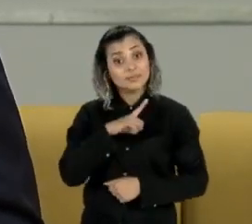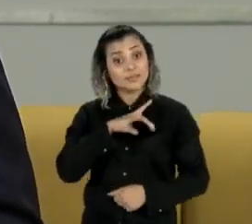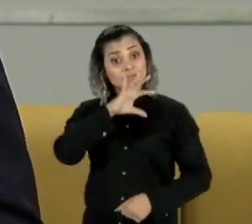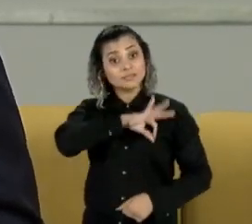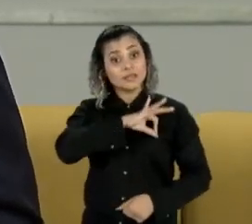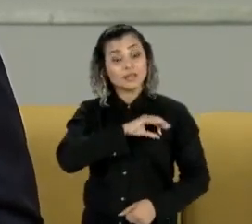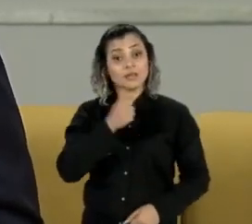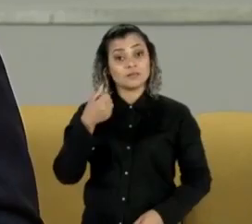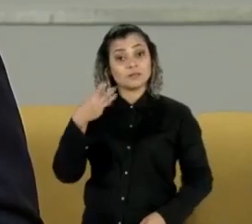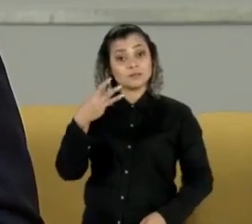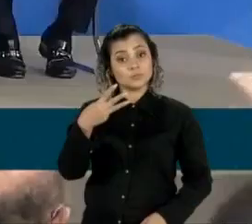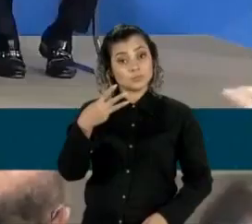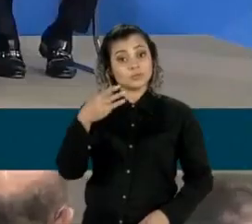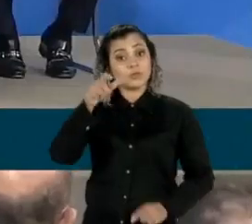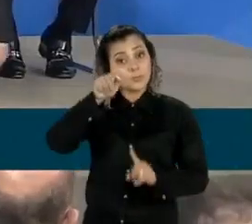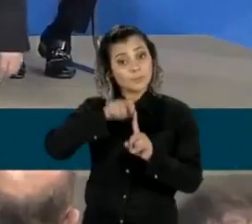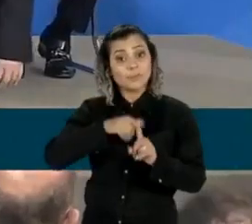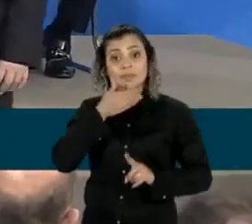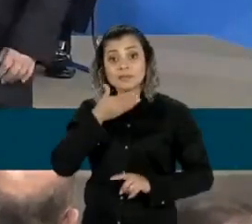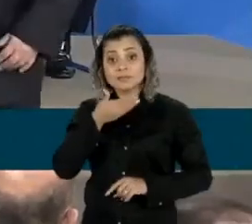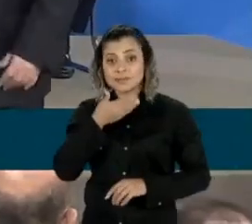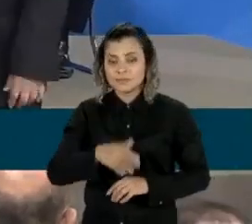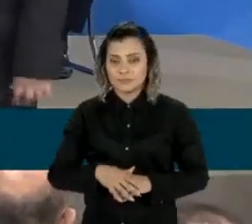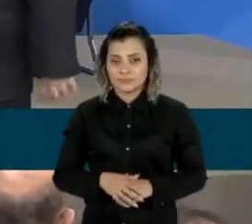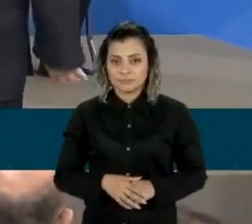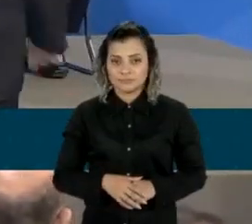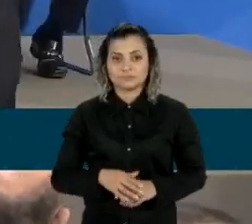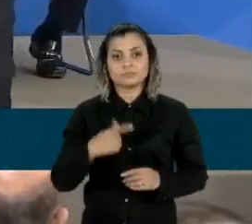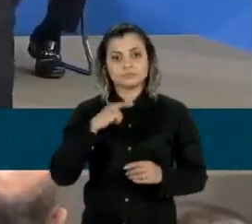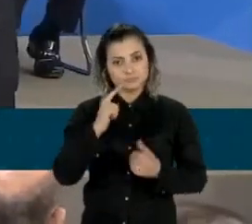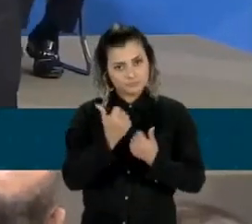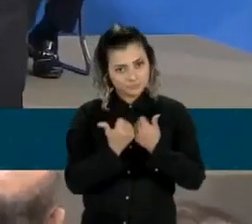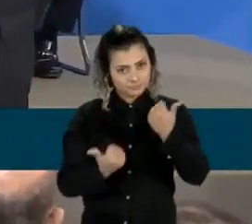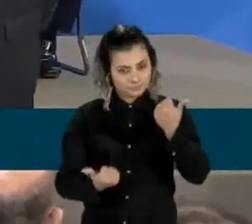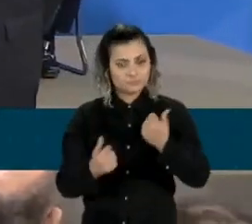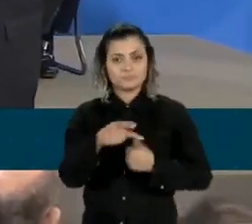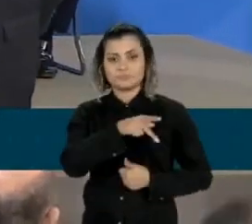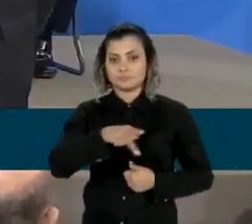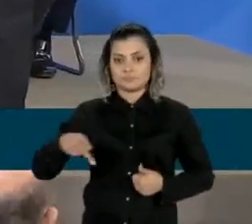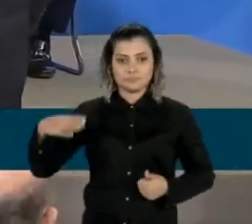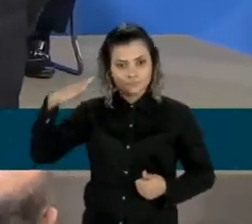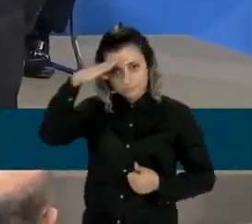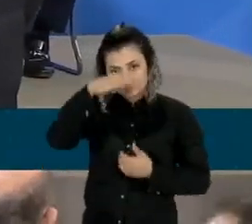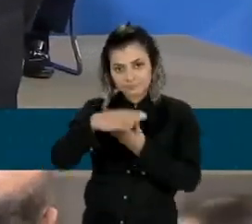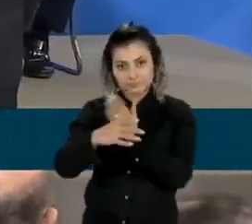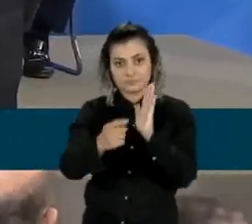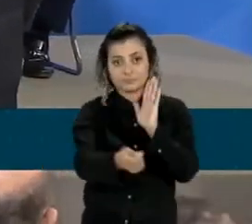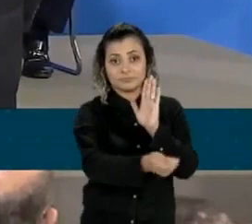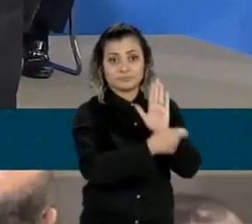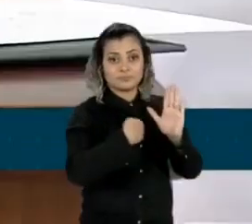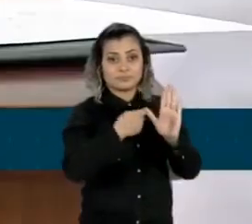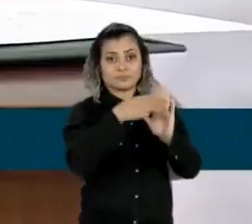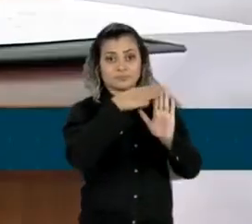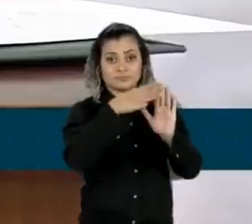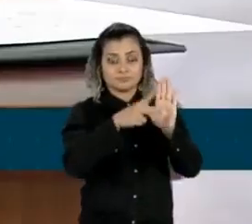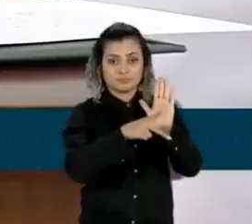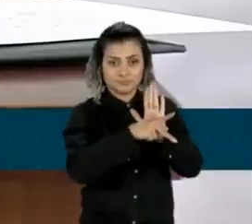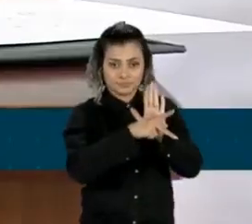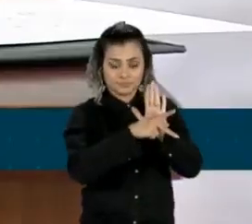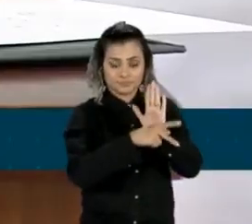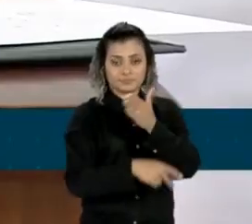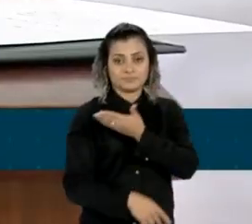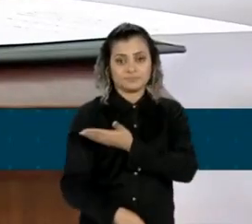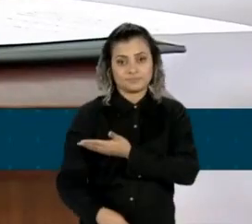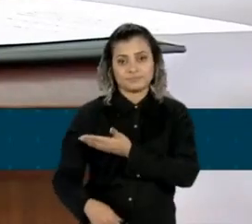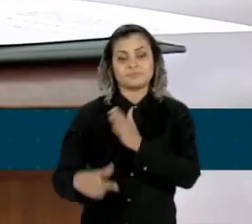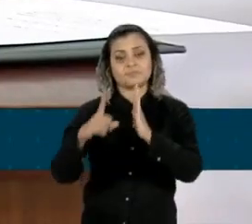pagamento no mês de dezembro. Acompanhado de ministros, o presidente Jair Bolsonaro assinou a medida provisória em solenidade